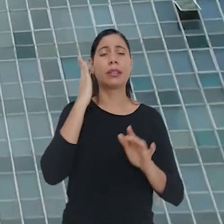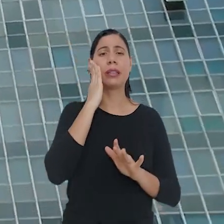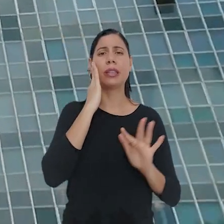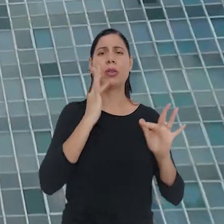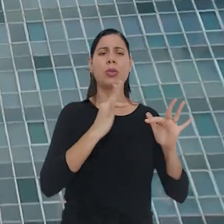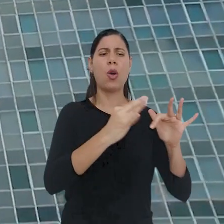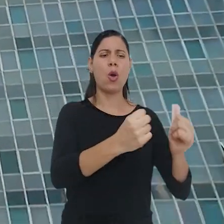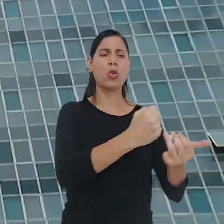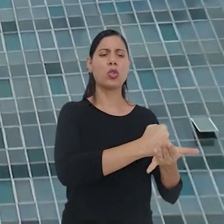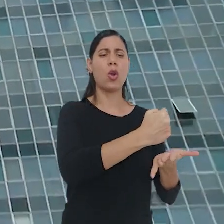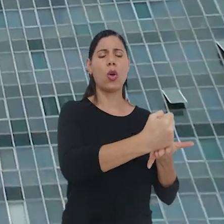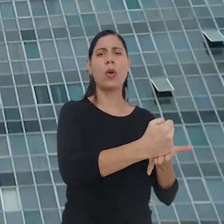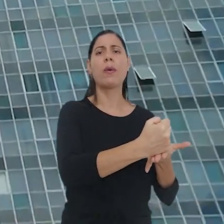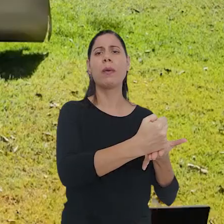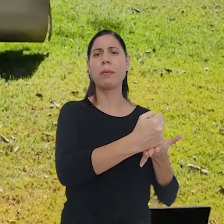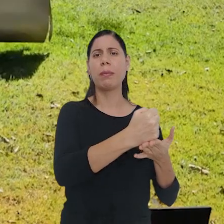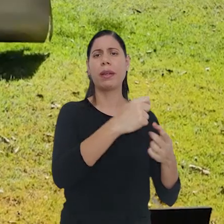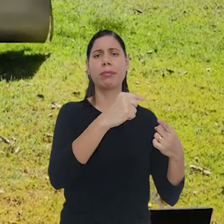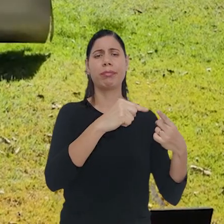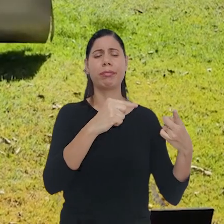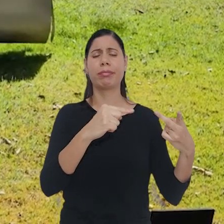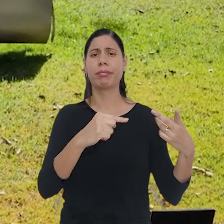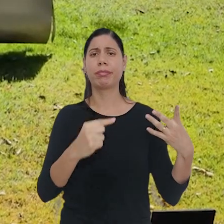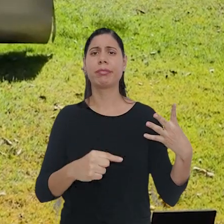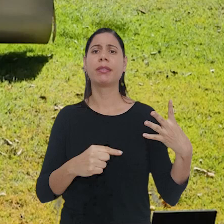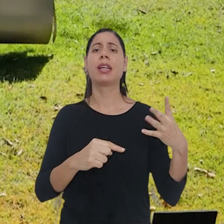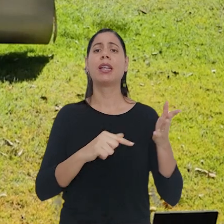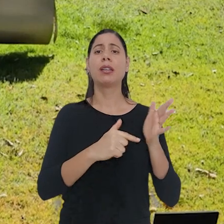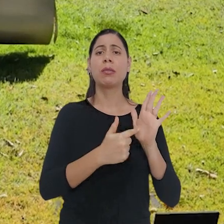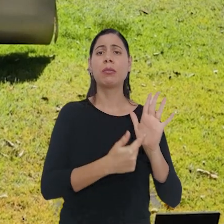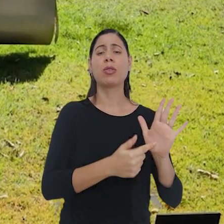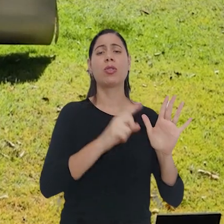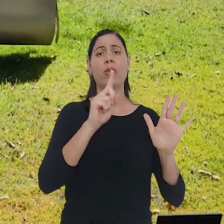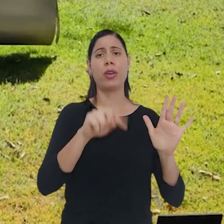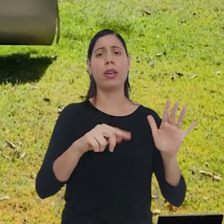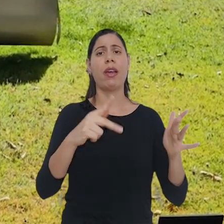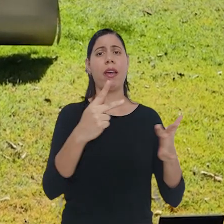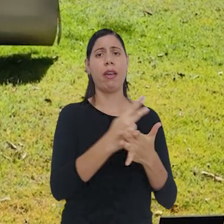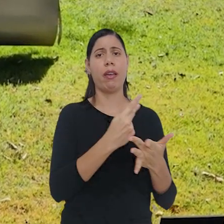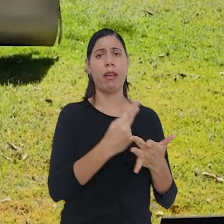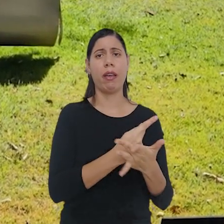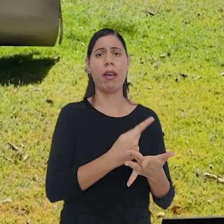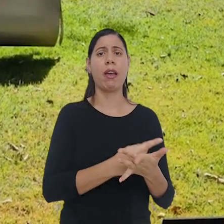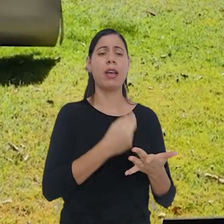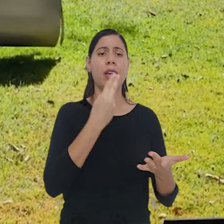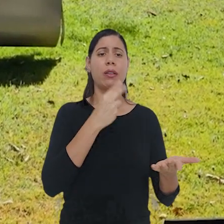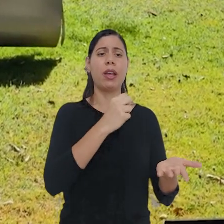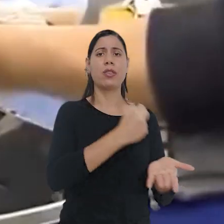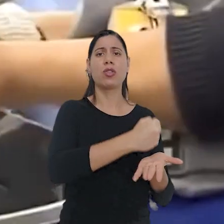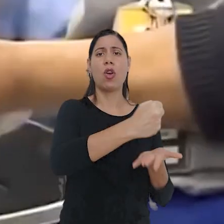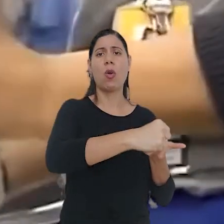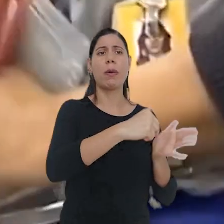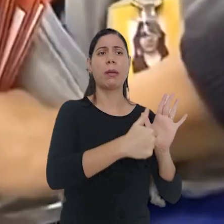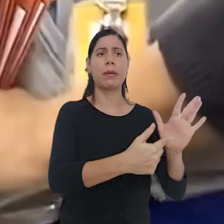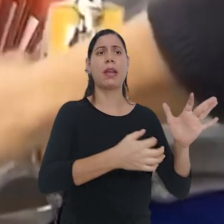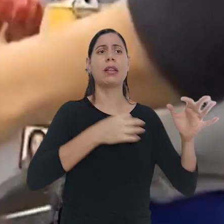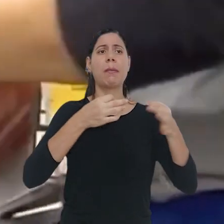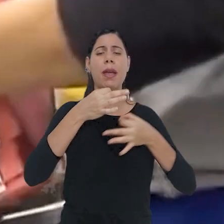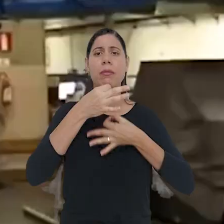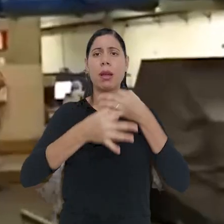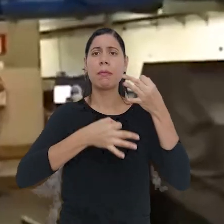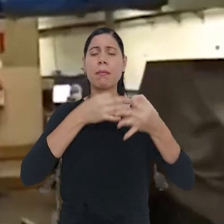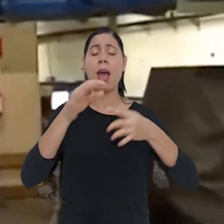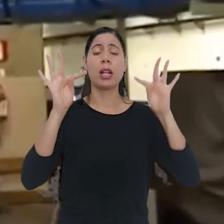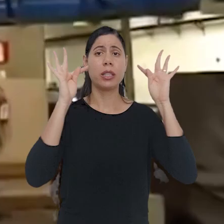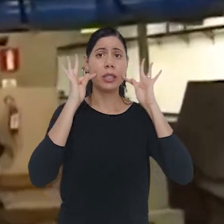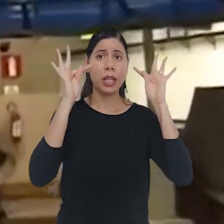dos Correios, o acórdão do Tribunal de Contas da União, que considerou irregulares as contas apresentadas, assim como depoimentos de